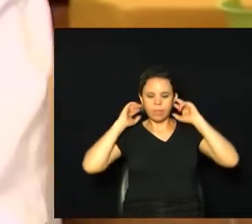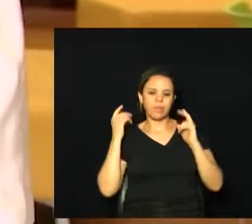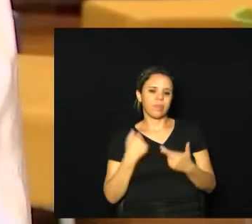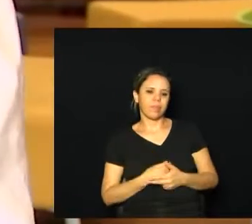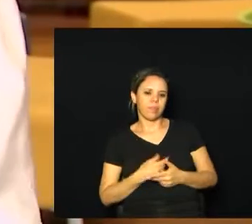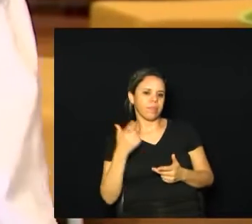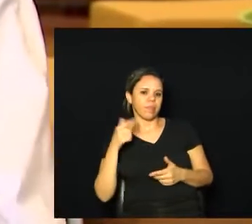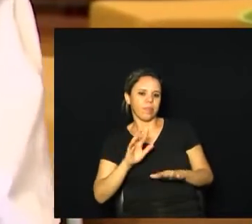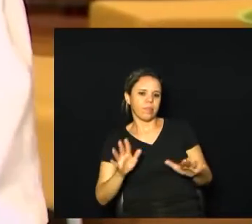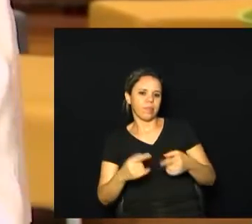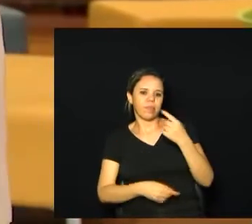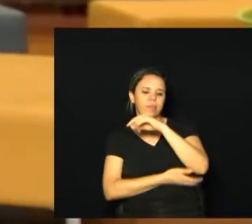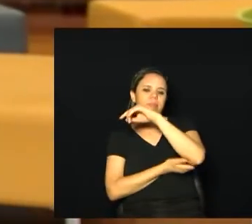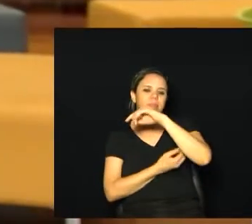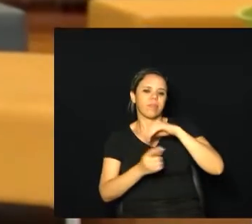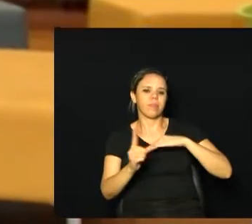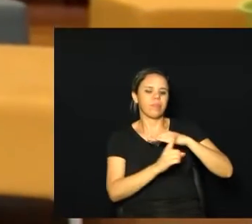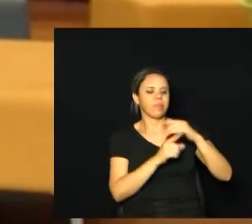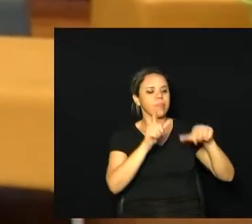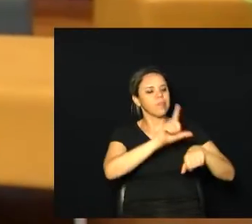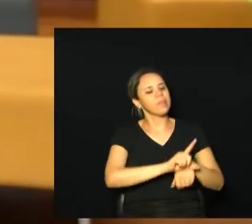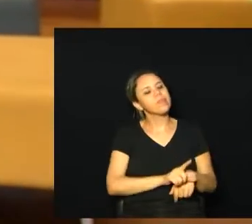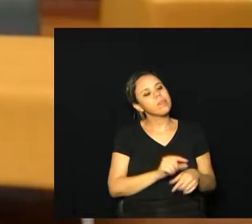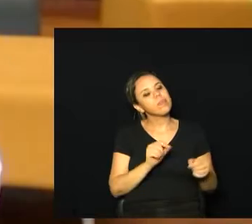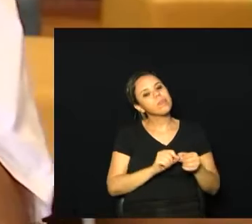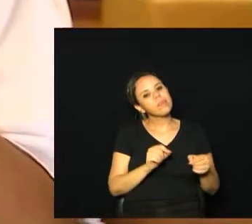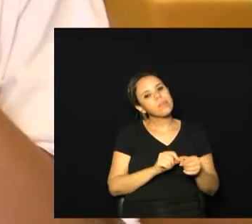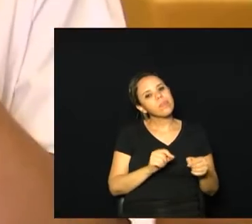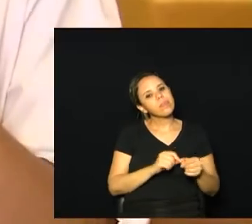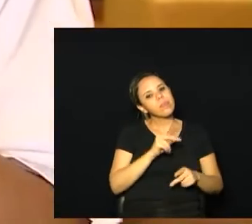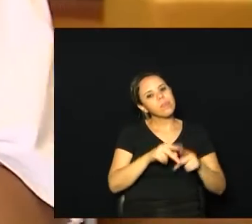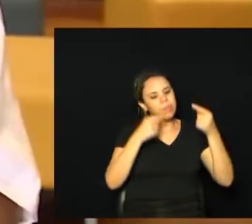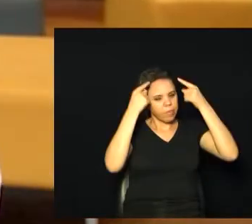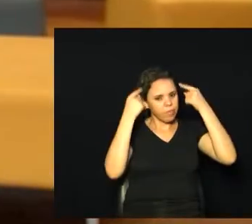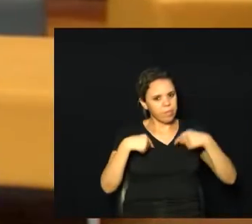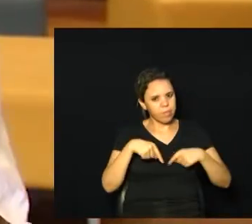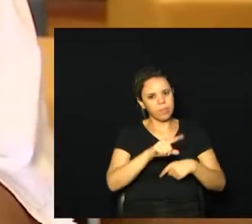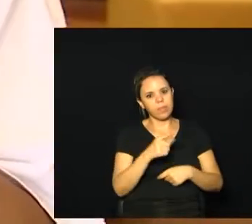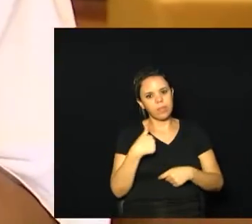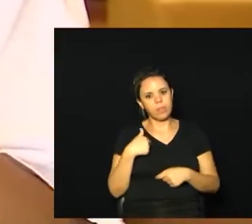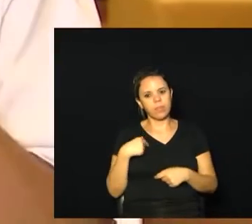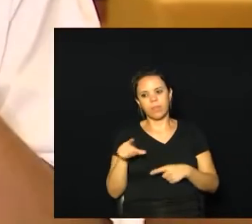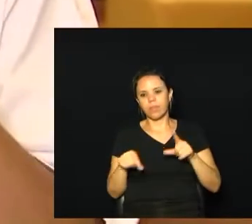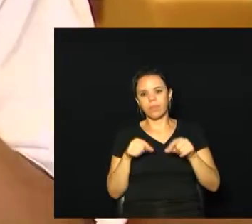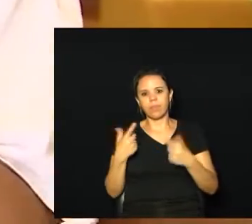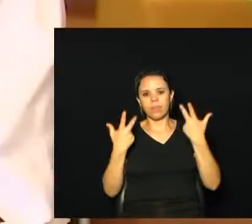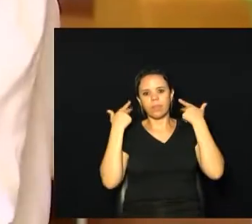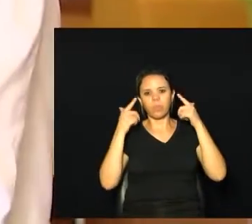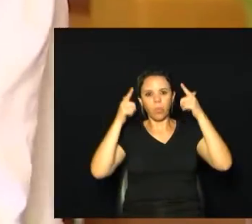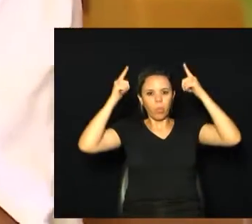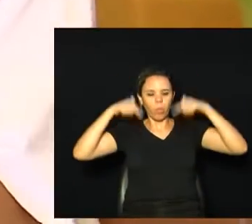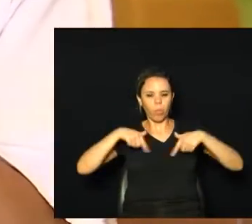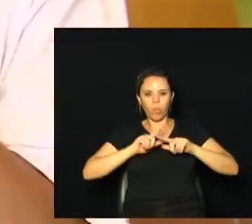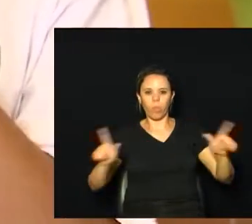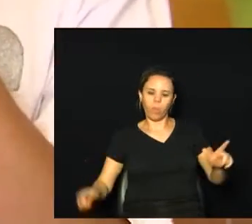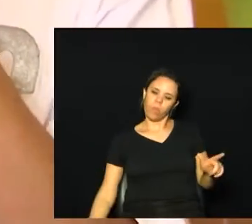cabelo liso. Se eu chegar agora num salão que pessoas do cabelo liso vão, eu vou ter a escolha entre cortar e alisar. E eu não quero